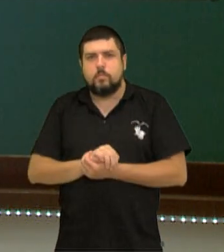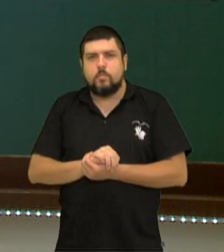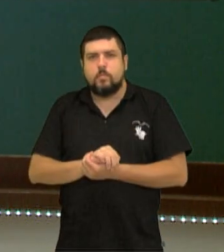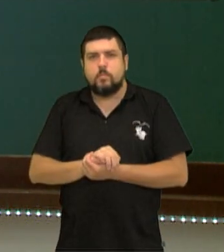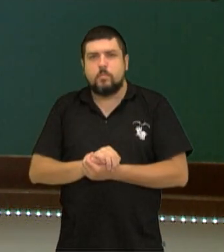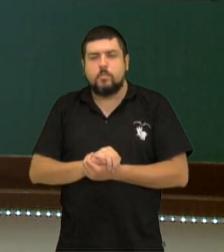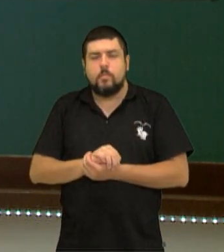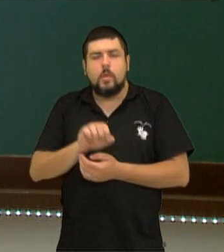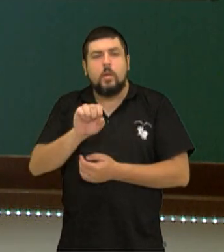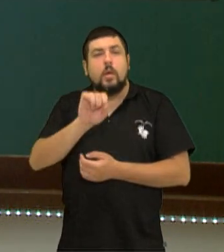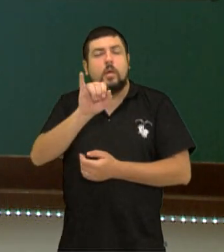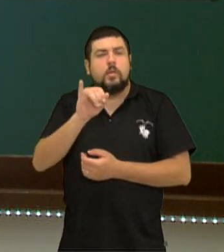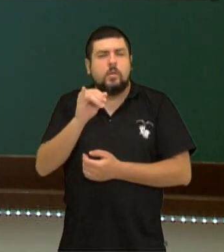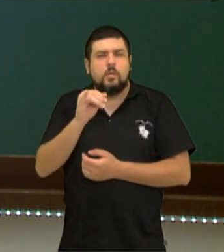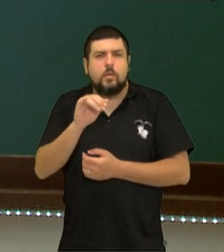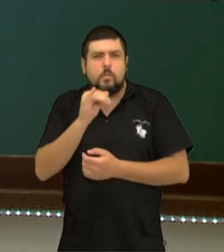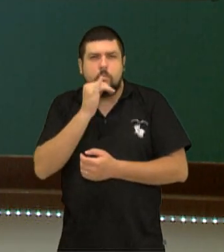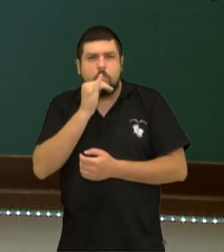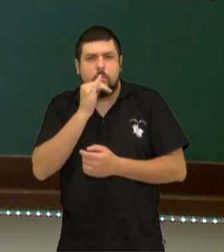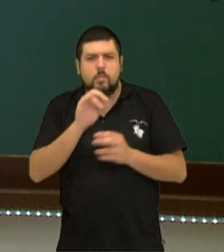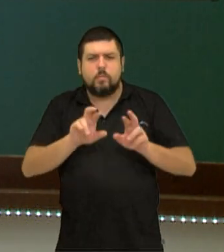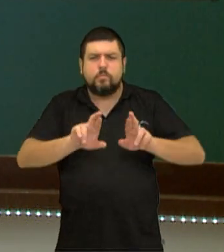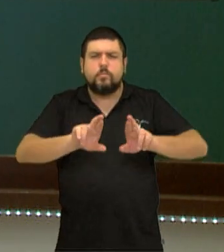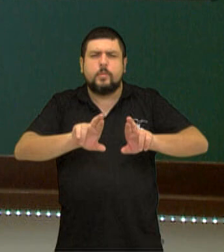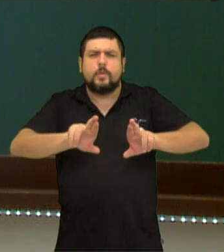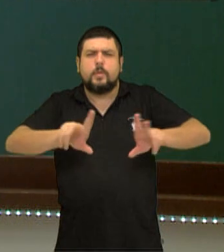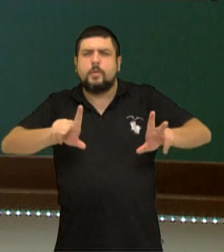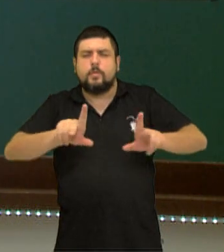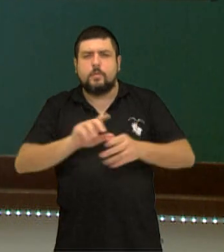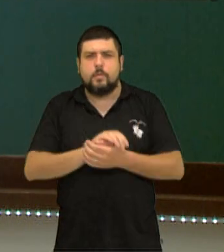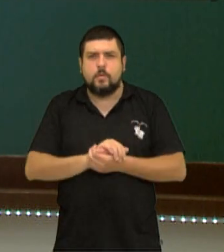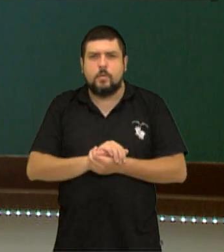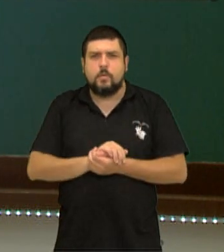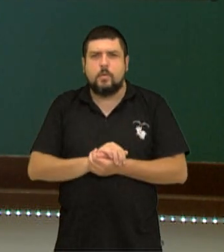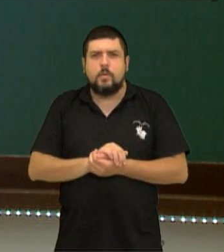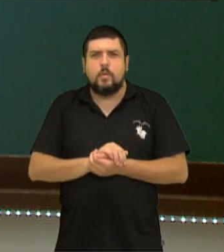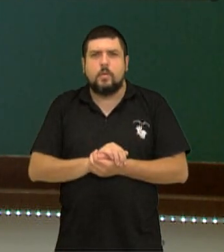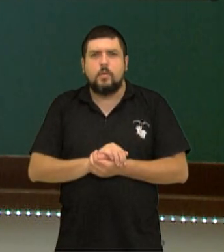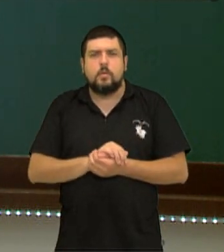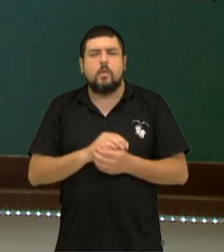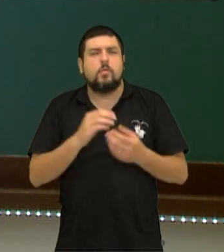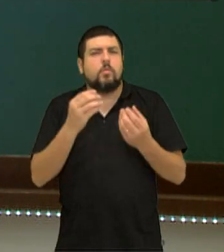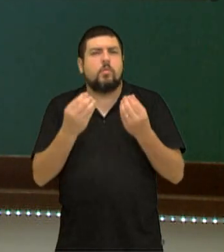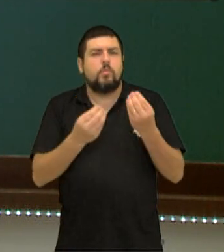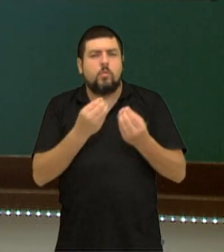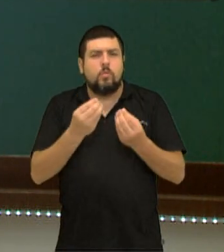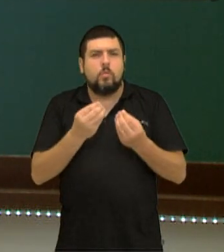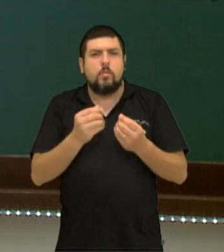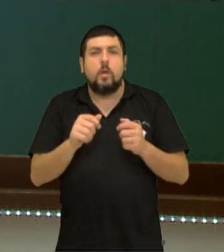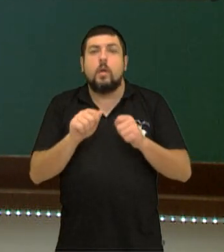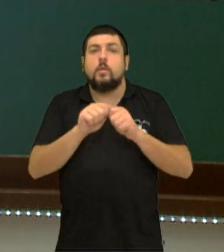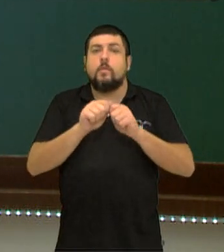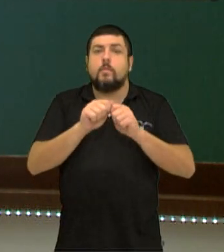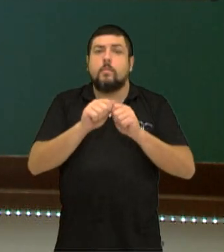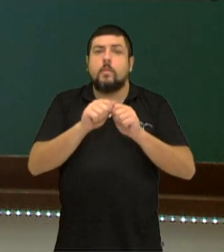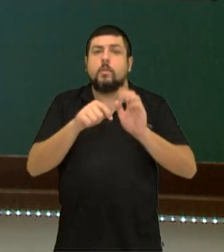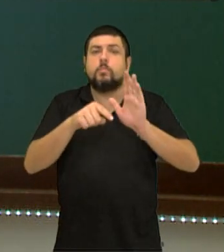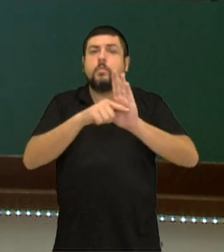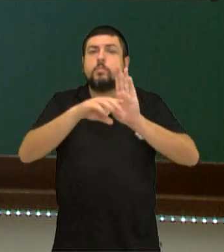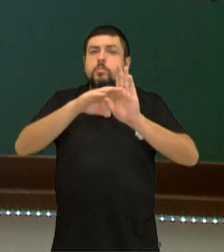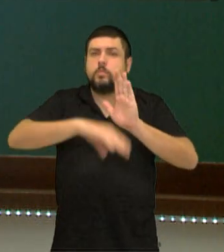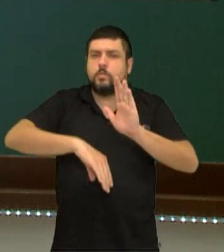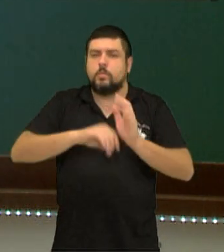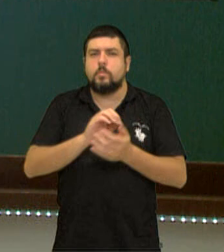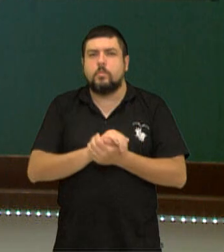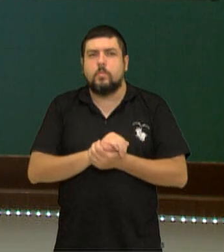o sinal desses números for diferente, o que vai acontecer? Eu subtraio, ok? Então, se